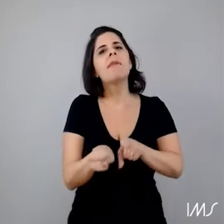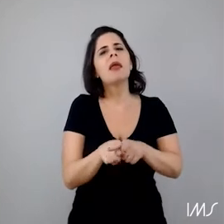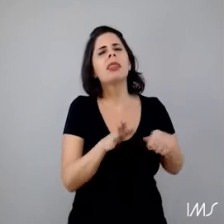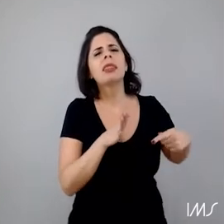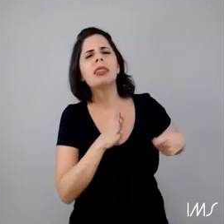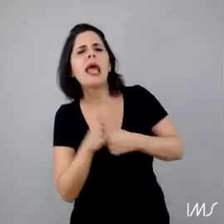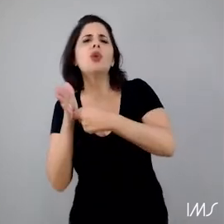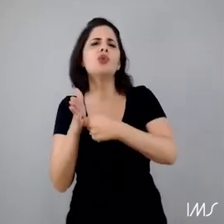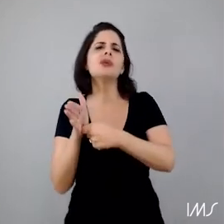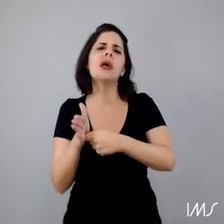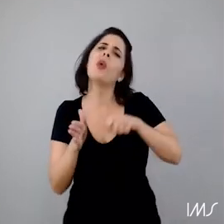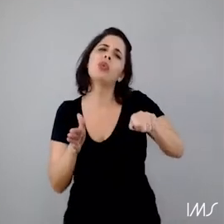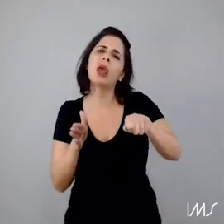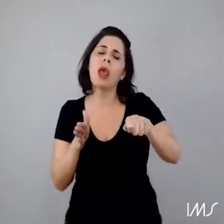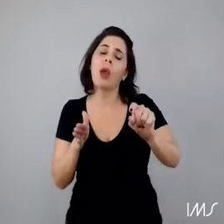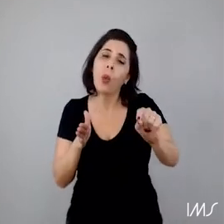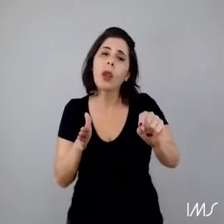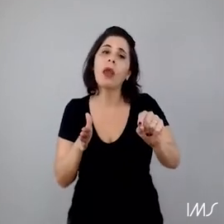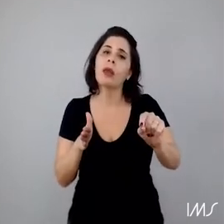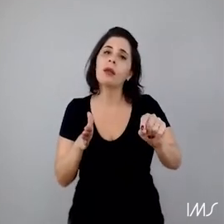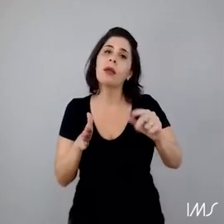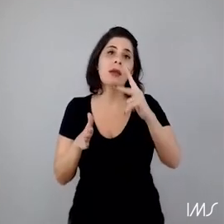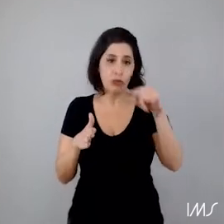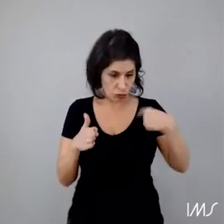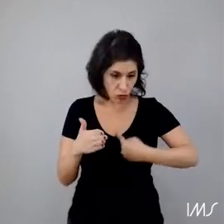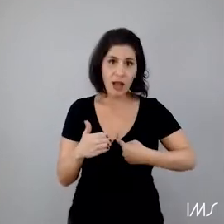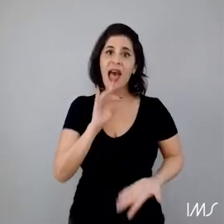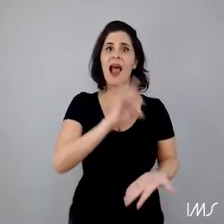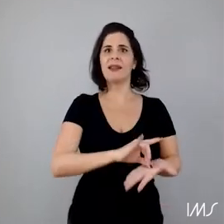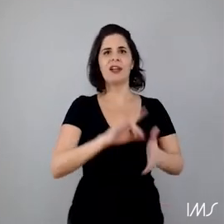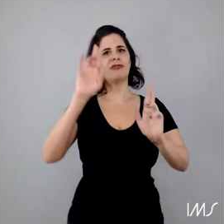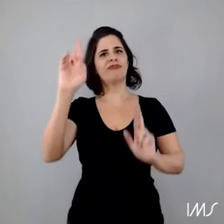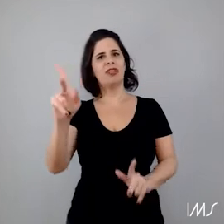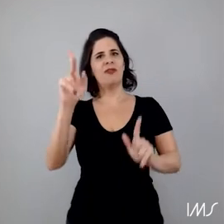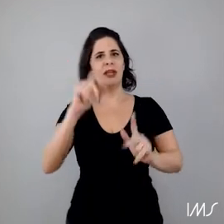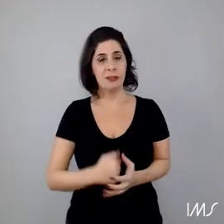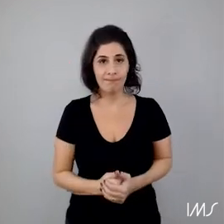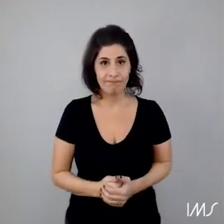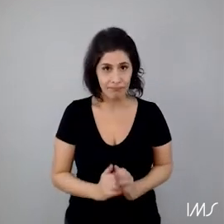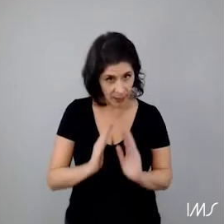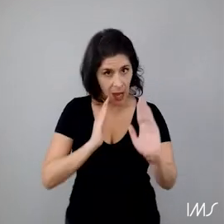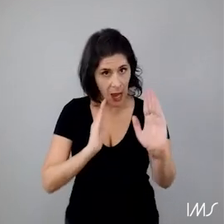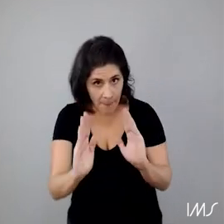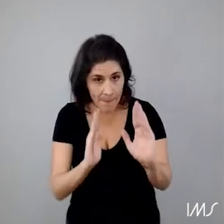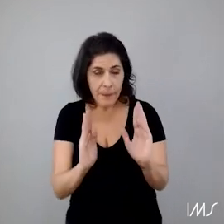Então, nesse momento, a fotografia apareceu a melhor ferramenta de construção e desconstrução ideológica.